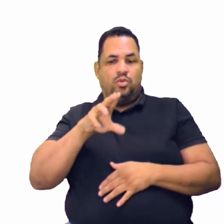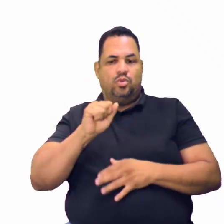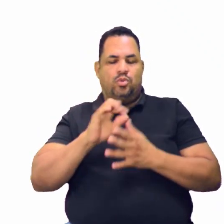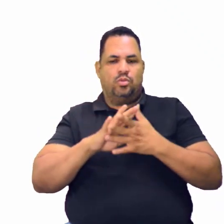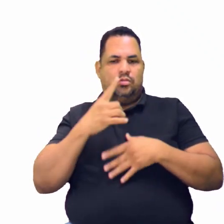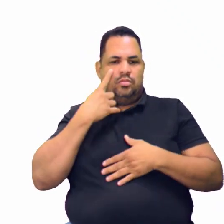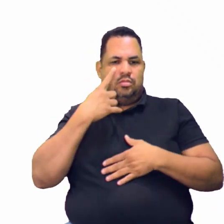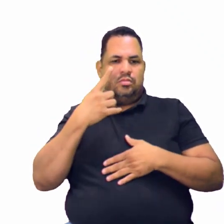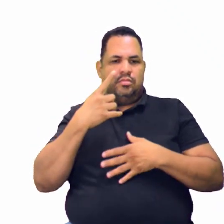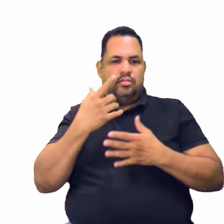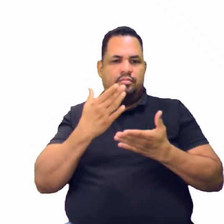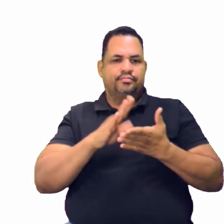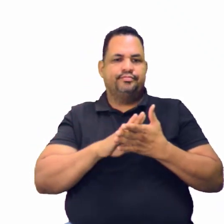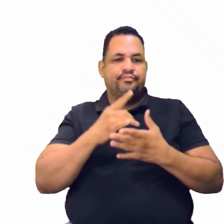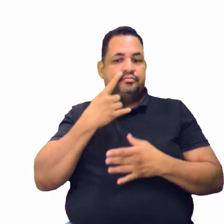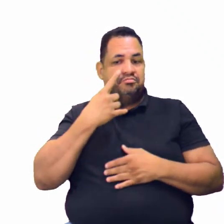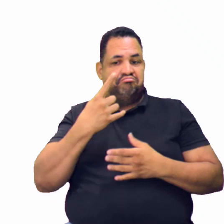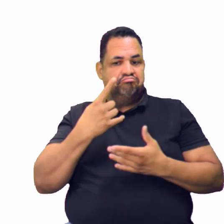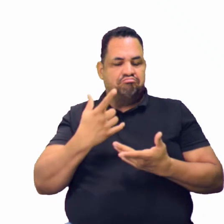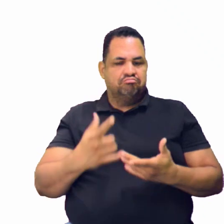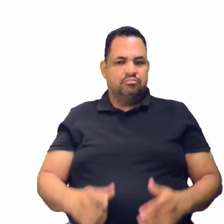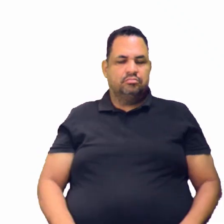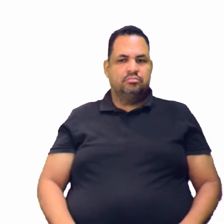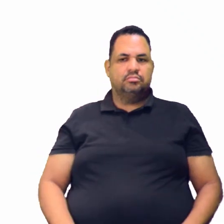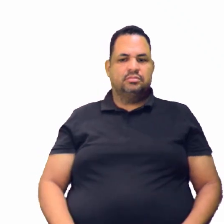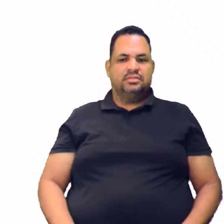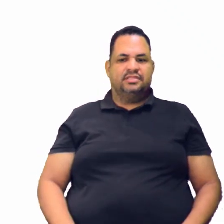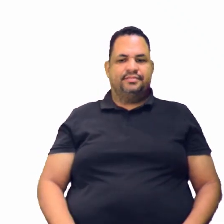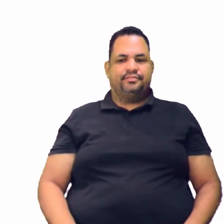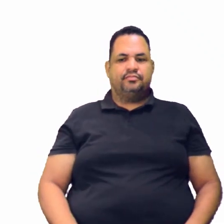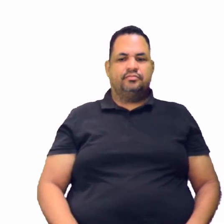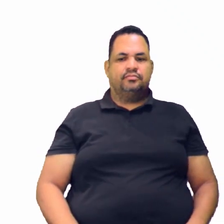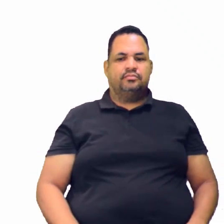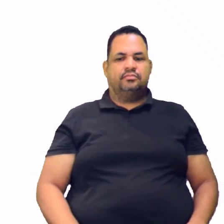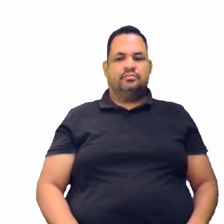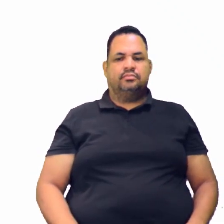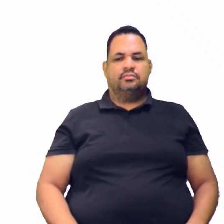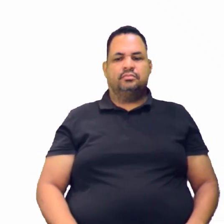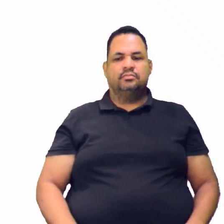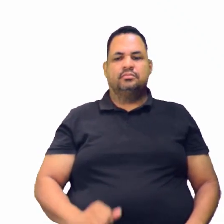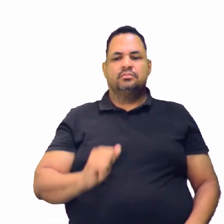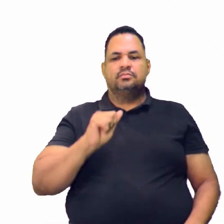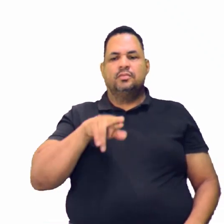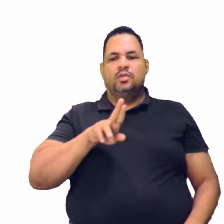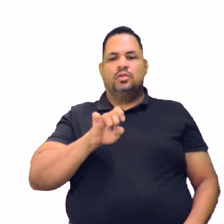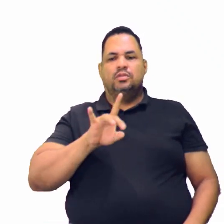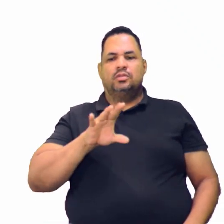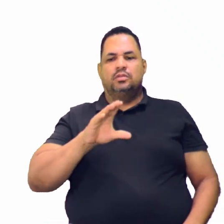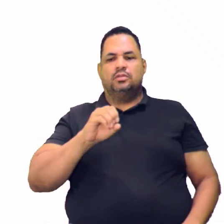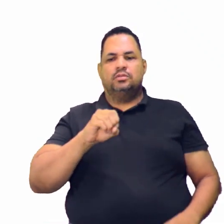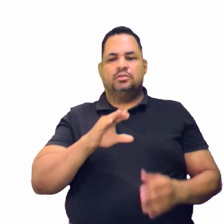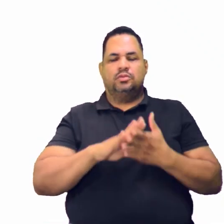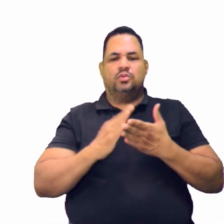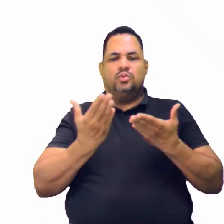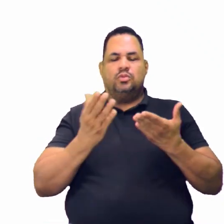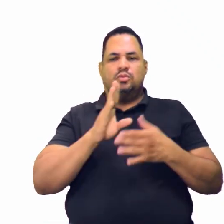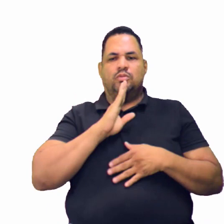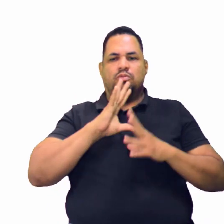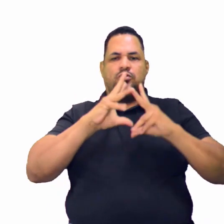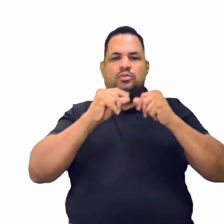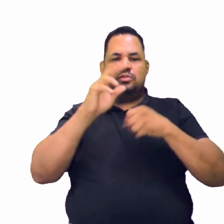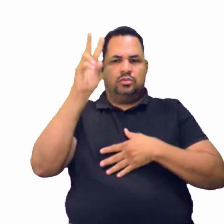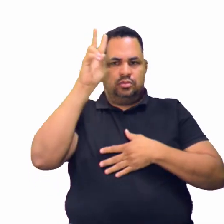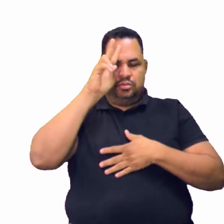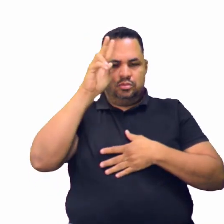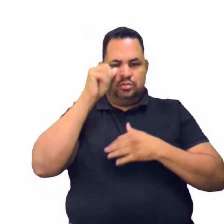observador, que vai onde estuda, apenas observa, narrado também em terceira pessoa, e o iniciante, que conhece toda a